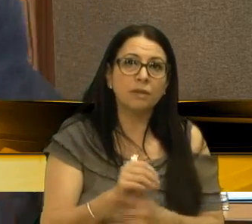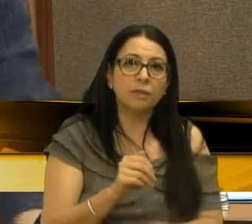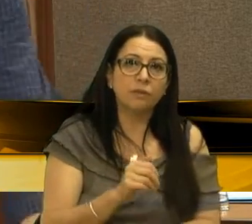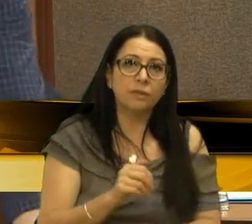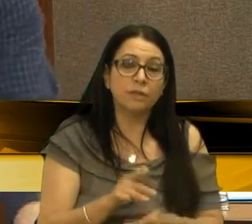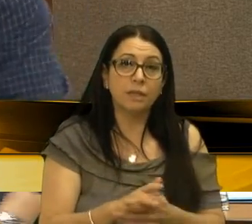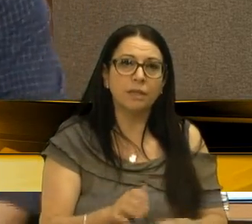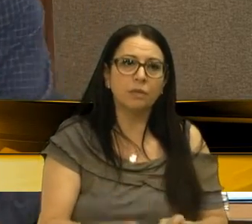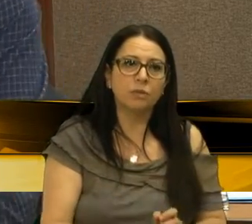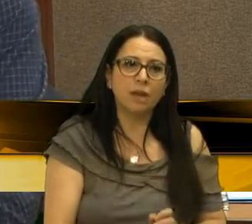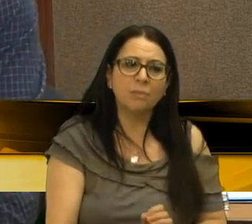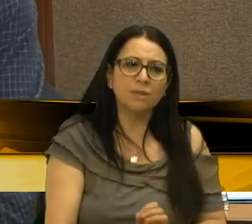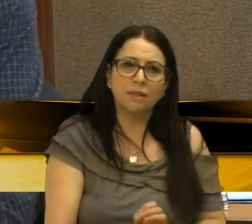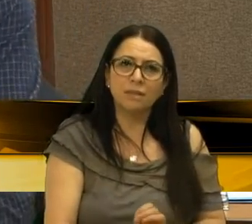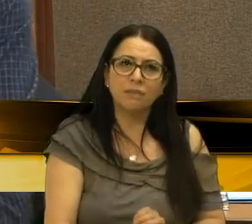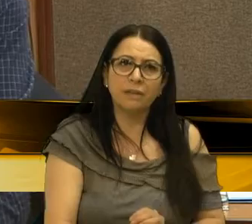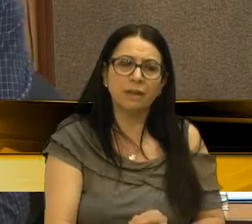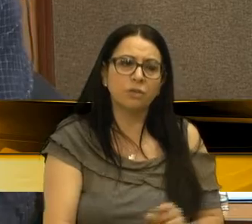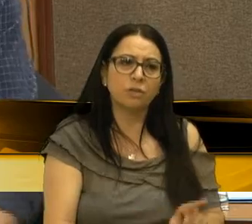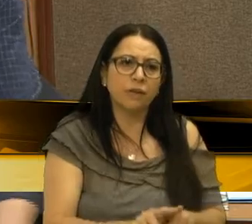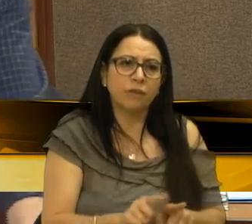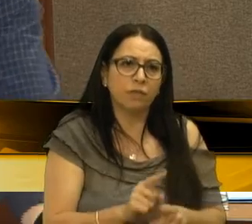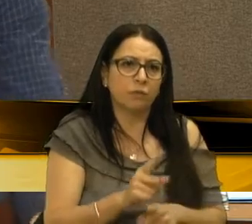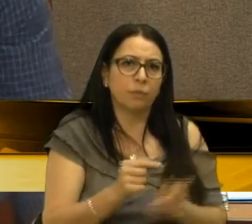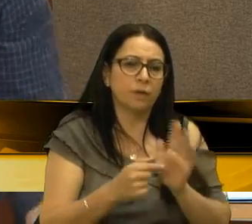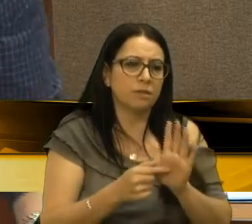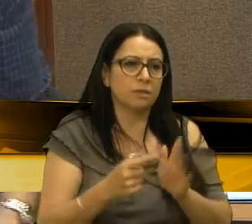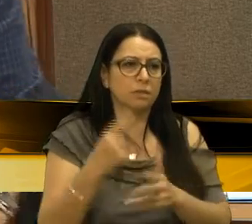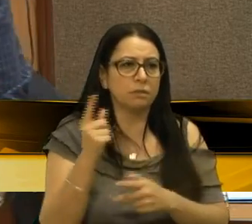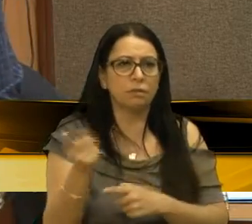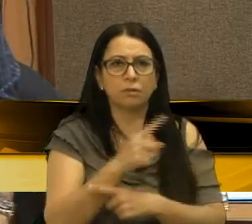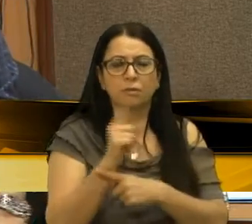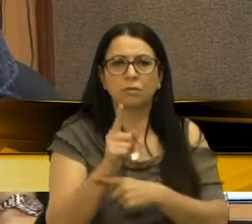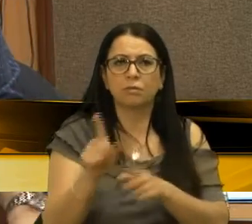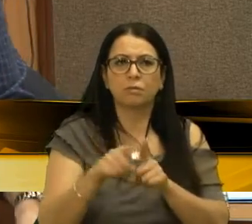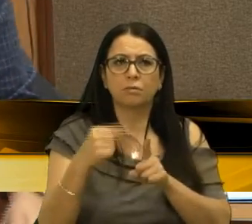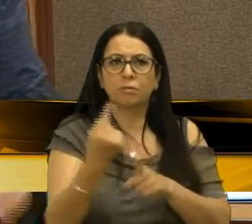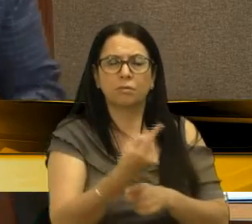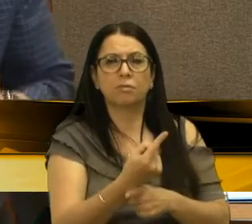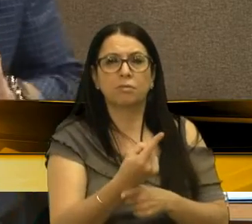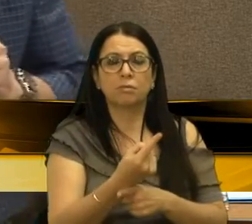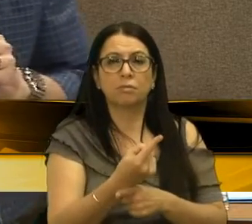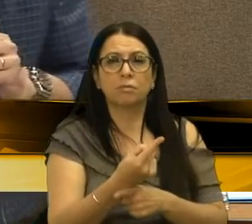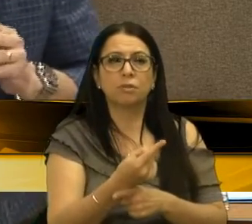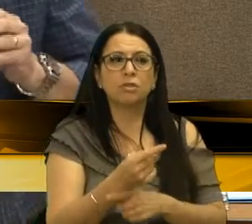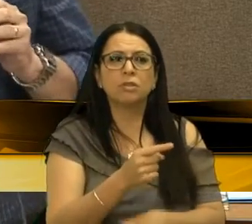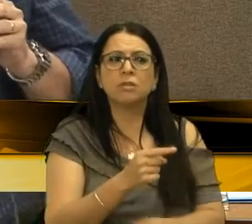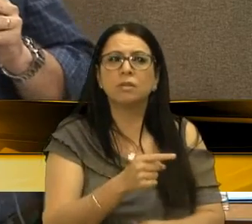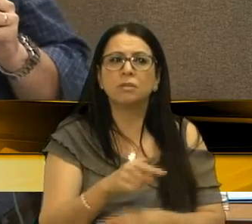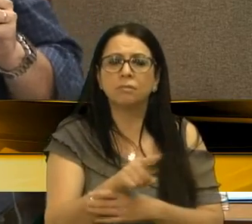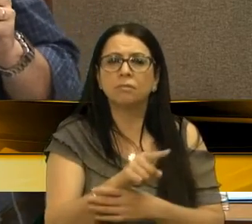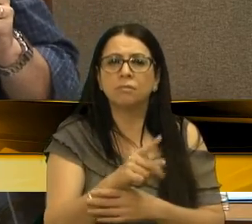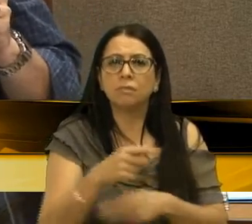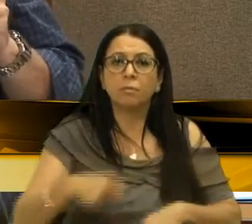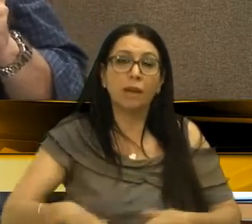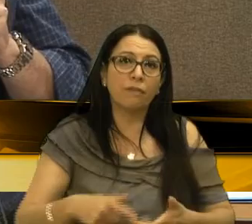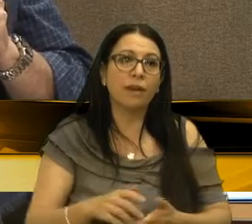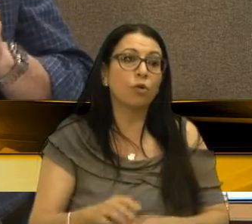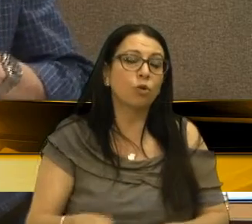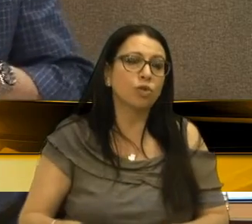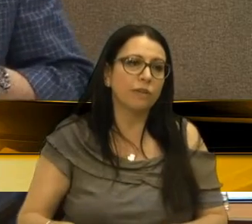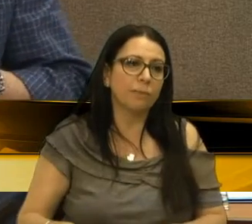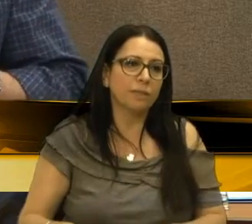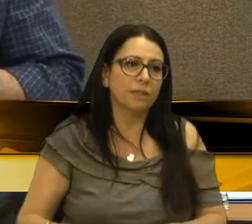dessa criação de cargos ou aumentar a disponibilidade, somente a despesa vai ocorrer com a